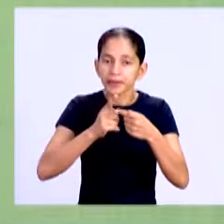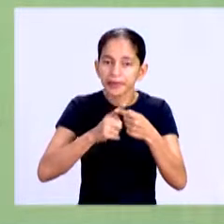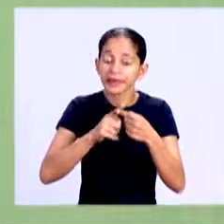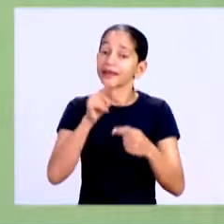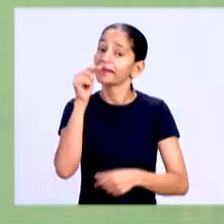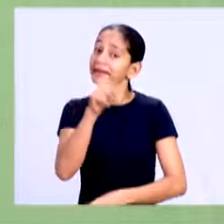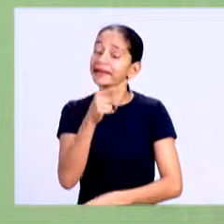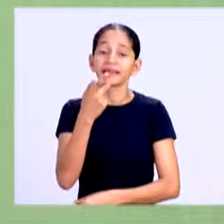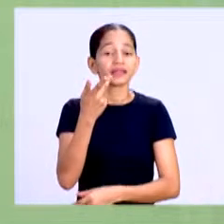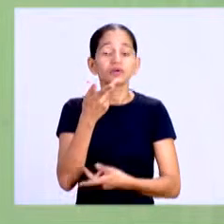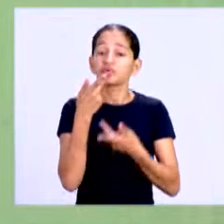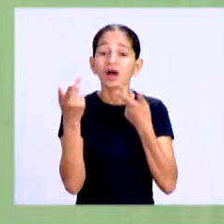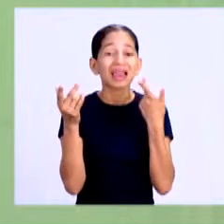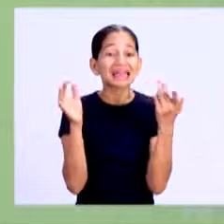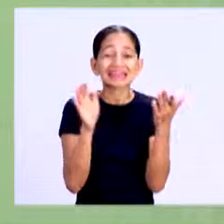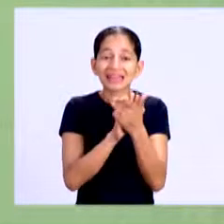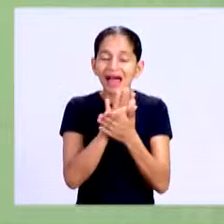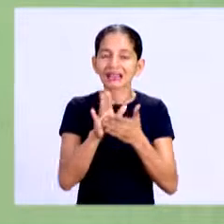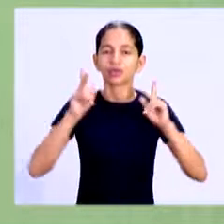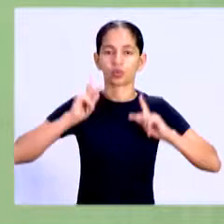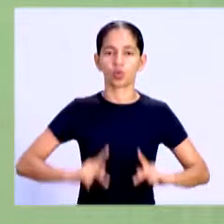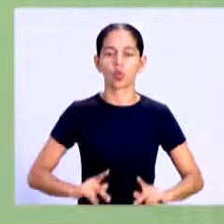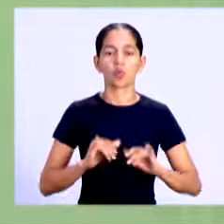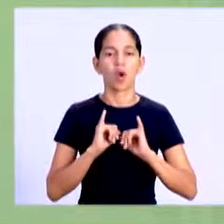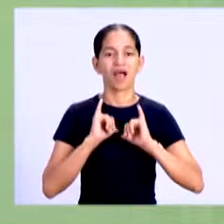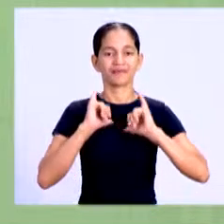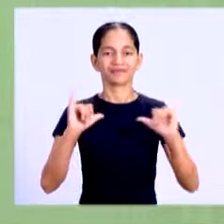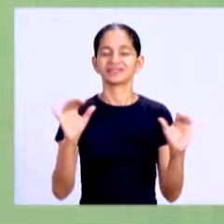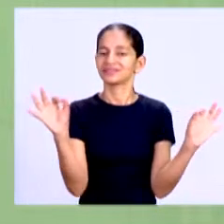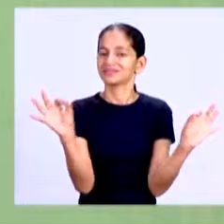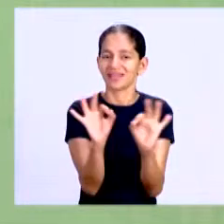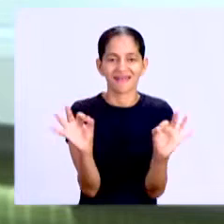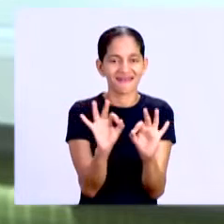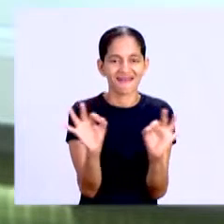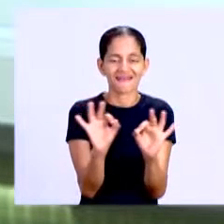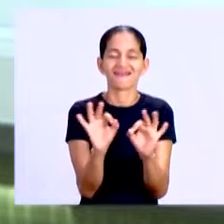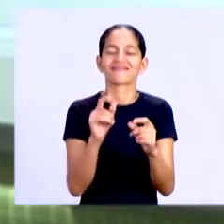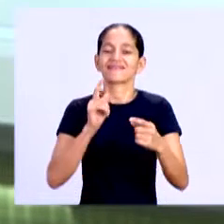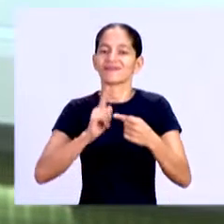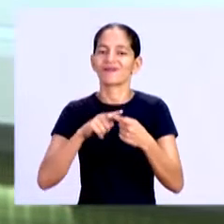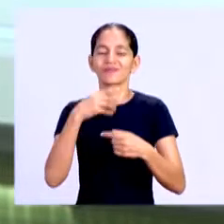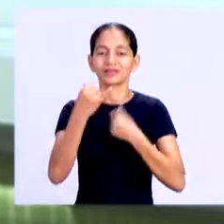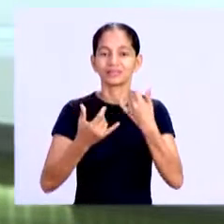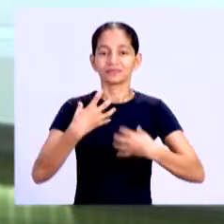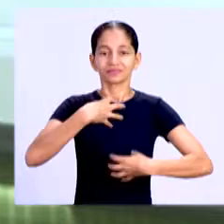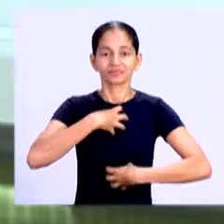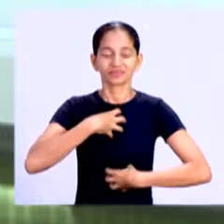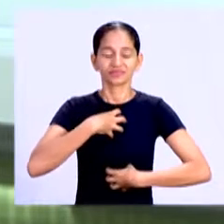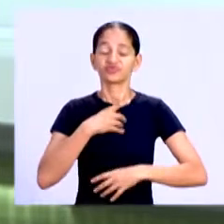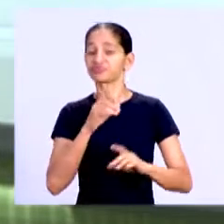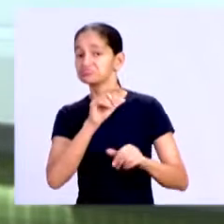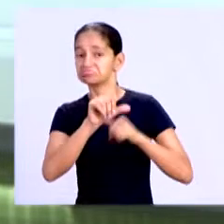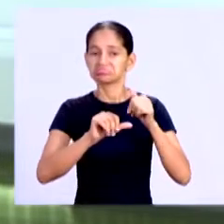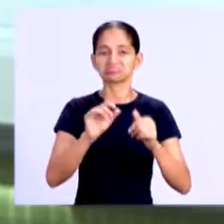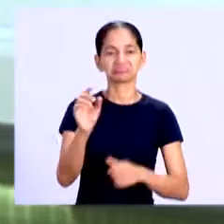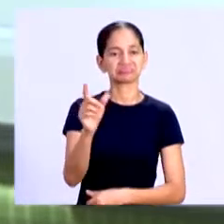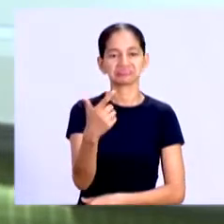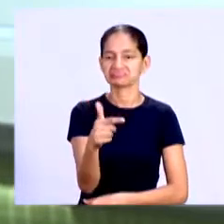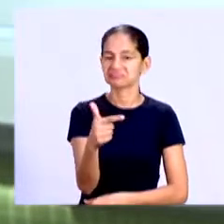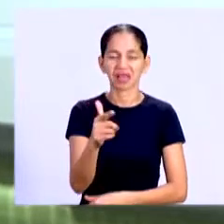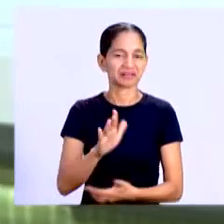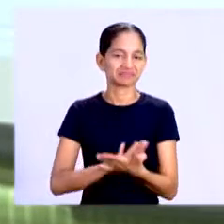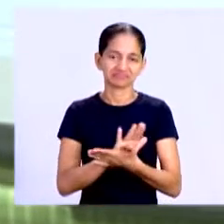ela não dá sinais para as pessoas dizerem que o idoso está apresentando pressão